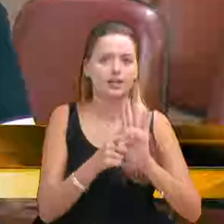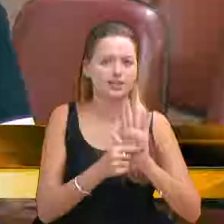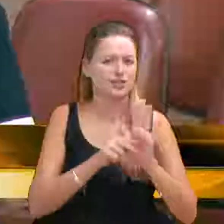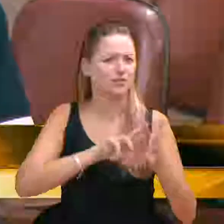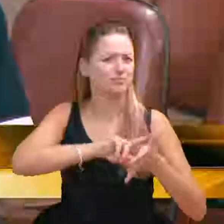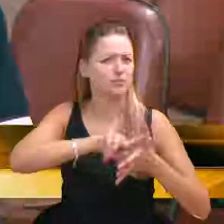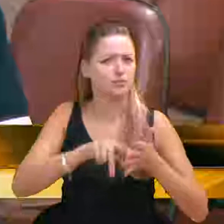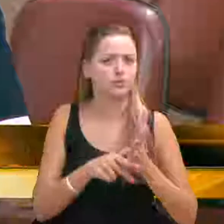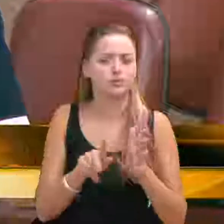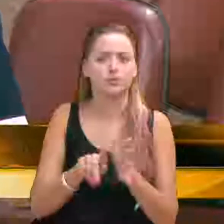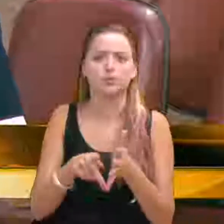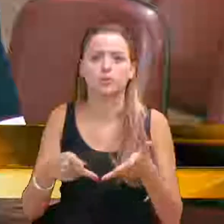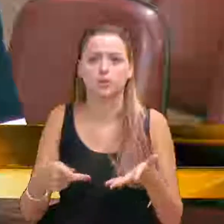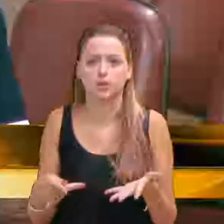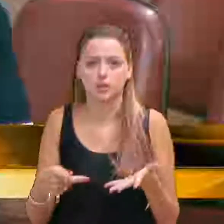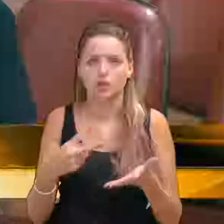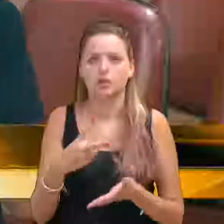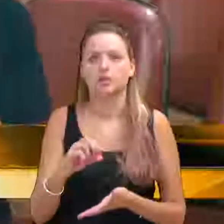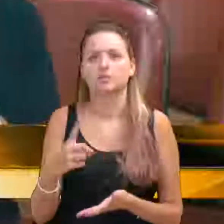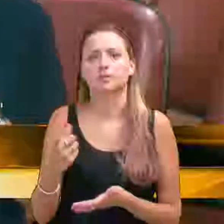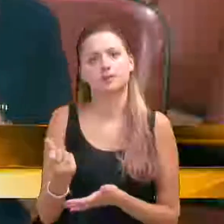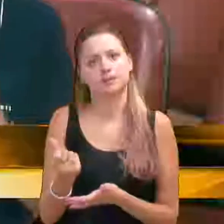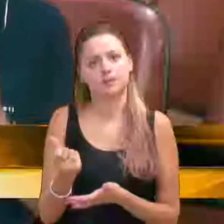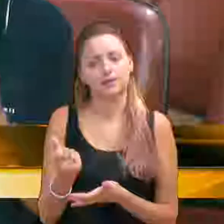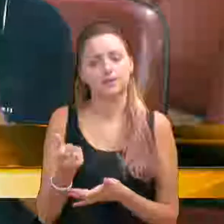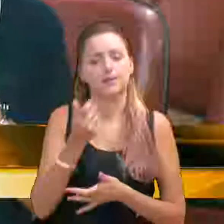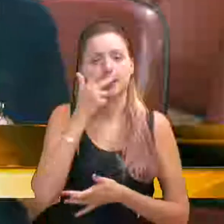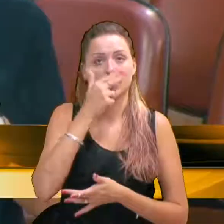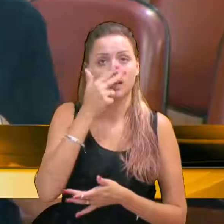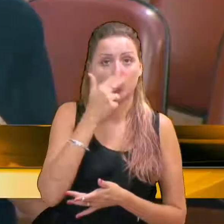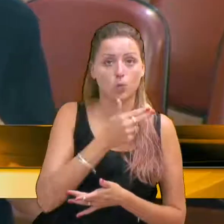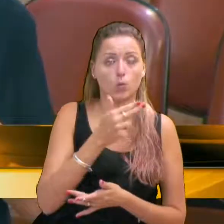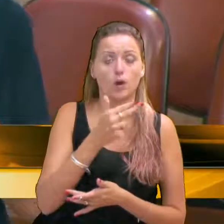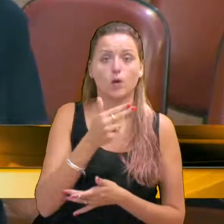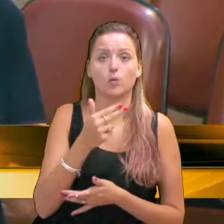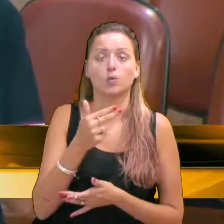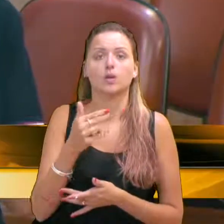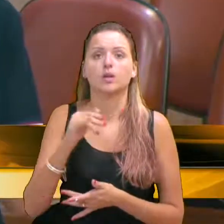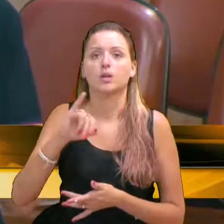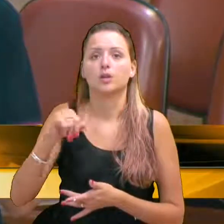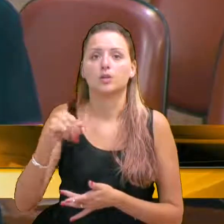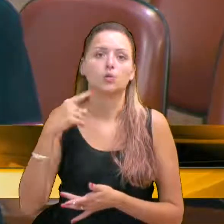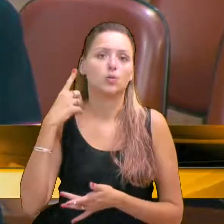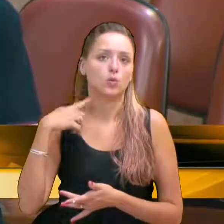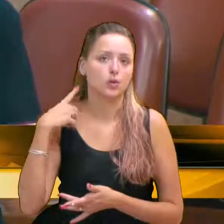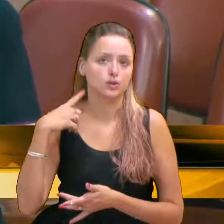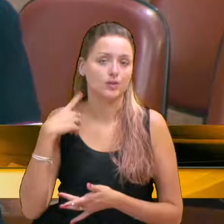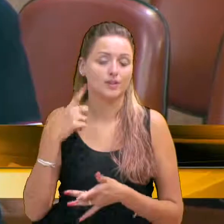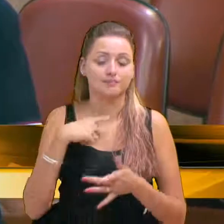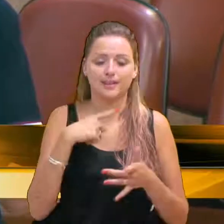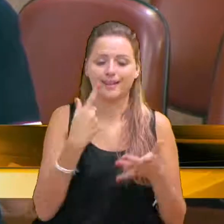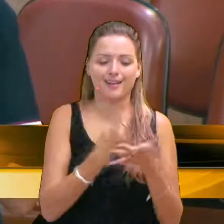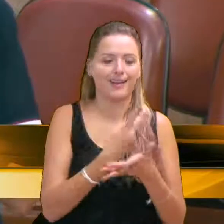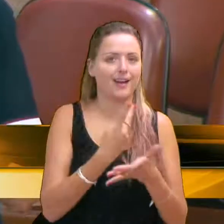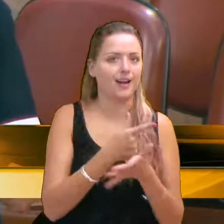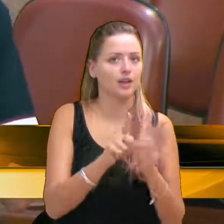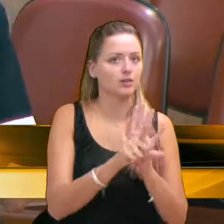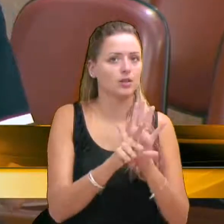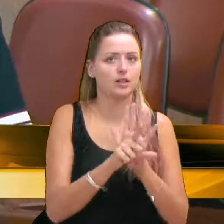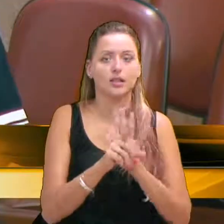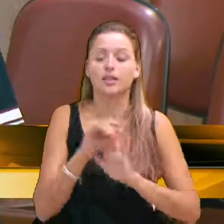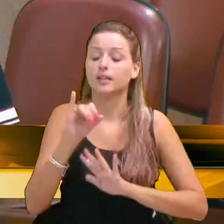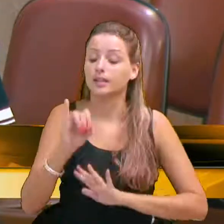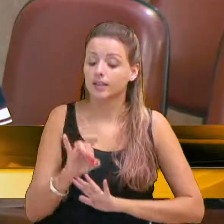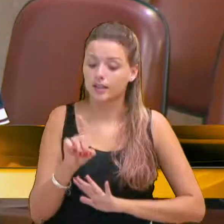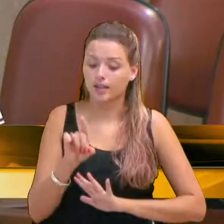tema no Jornal Pioneiro em 2016. Conforme Joelci, há falhas na redação da lei e ele afirma: